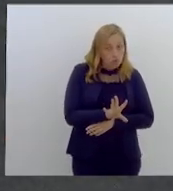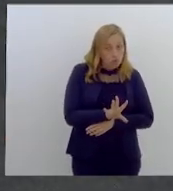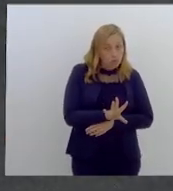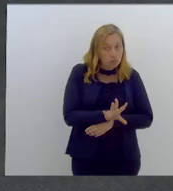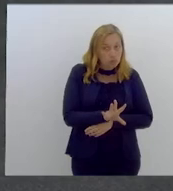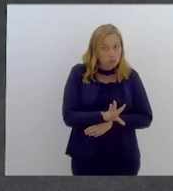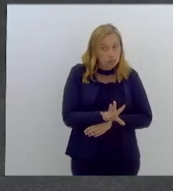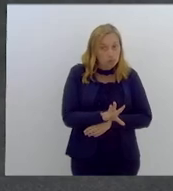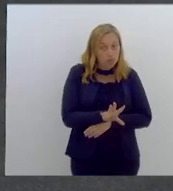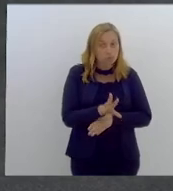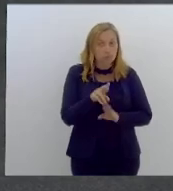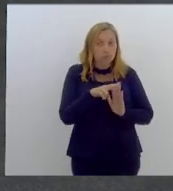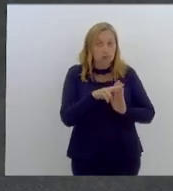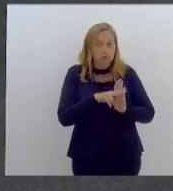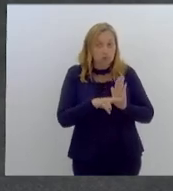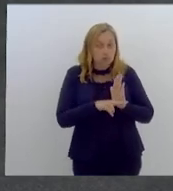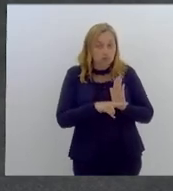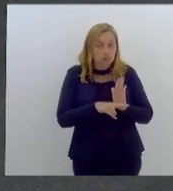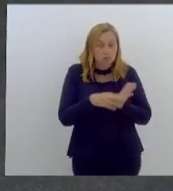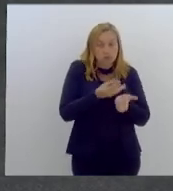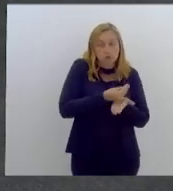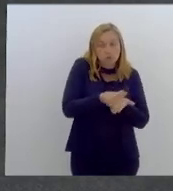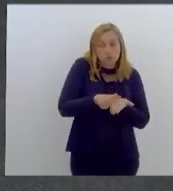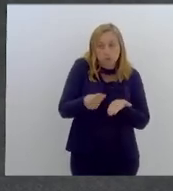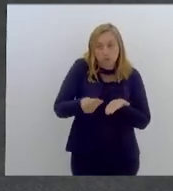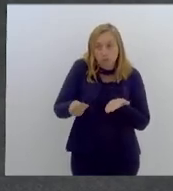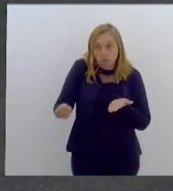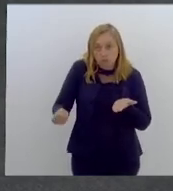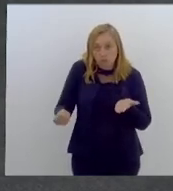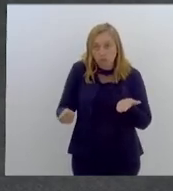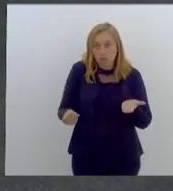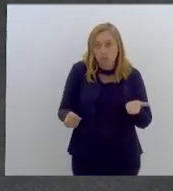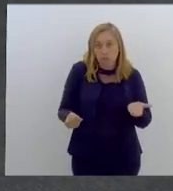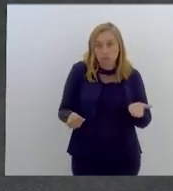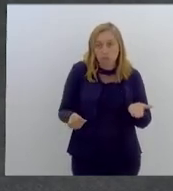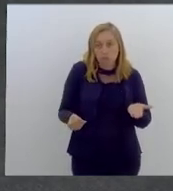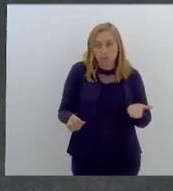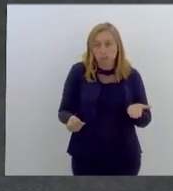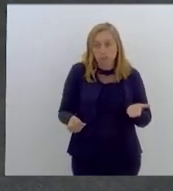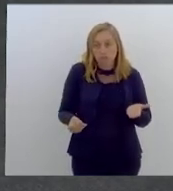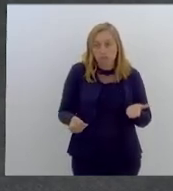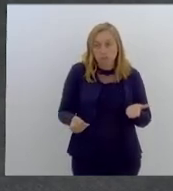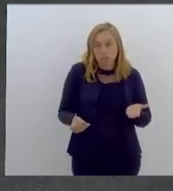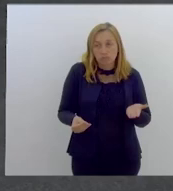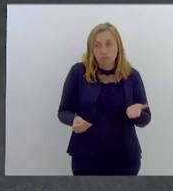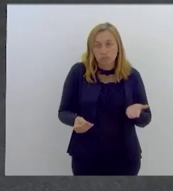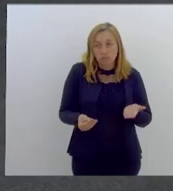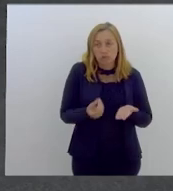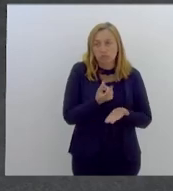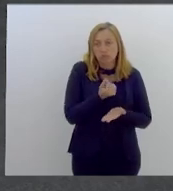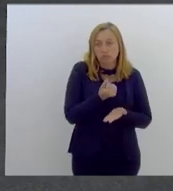os critérios para distribuição dos recursos do Fundeb.